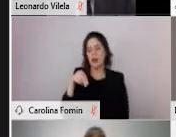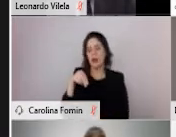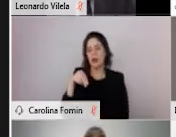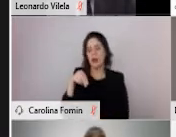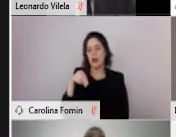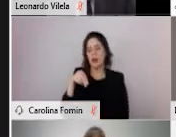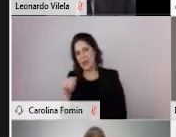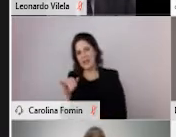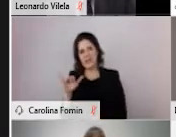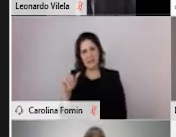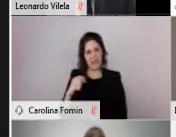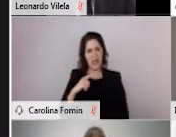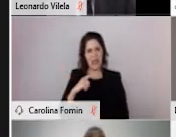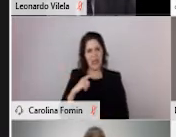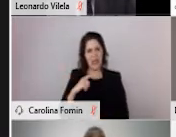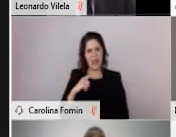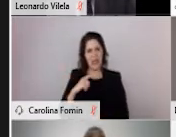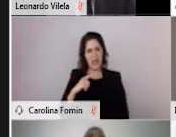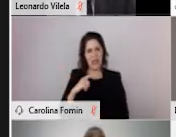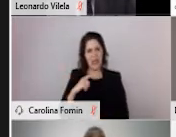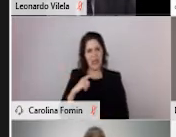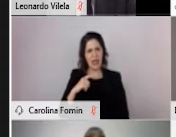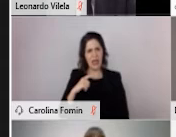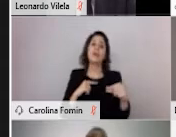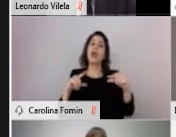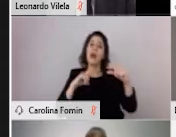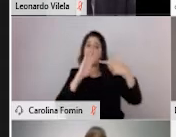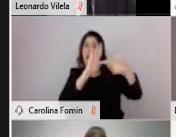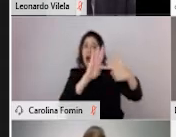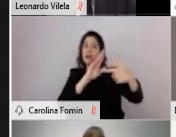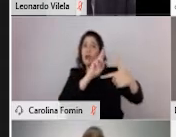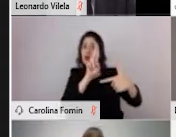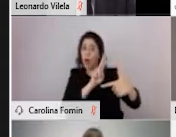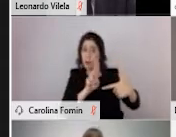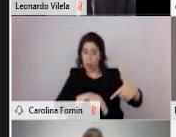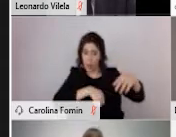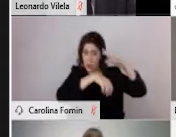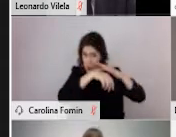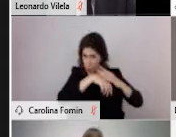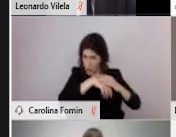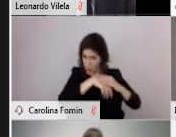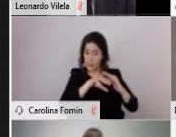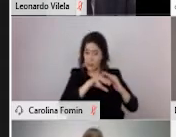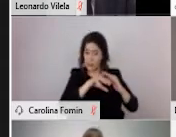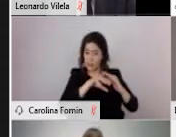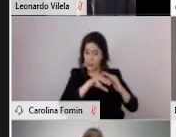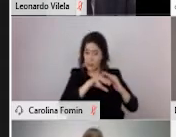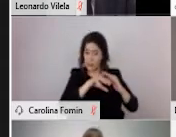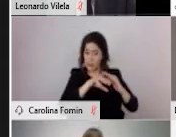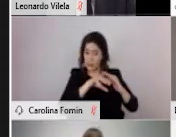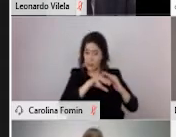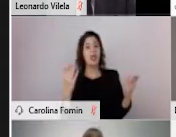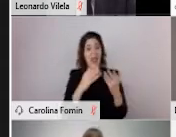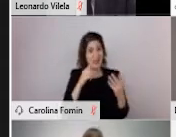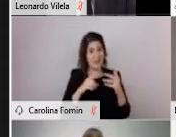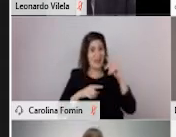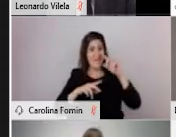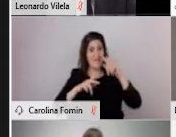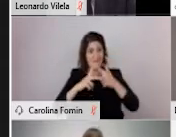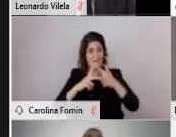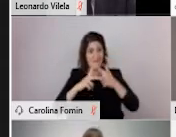enfim. A ferramenta permite hoje fazer um mapeamento nacional que